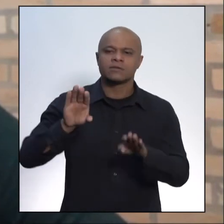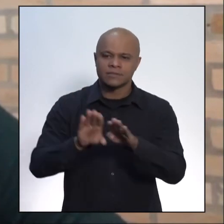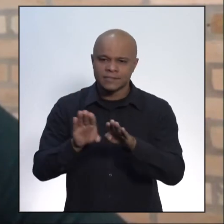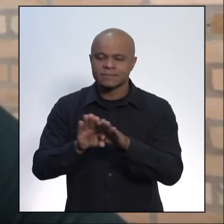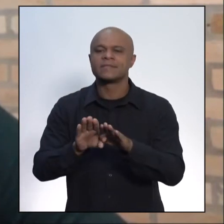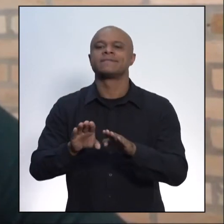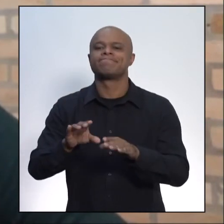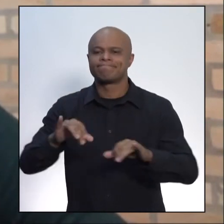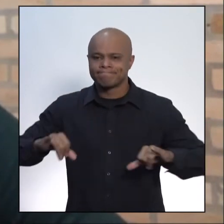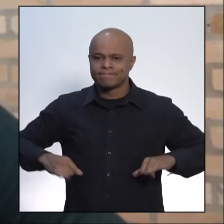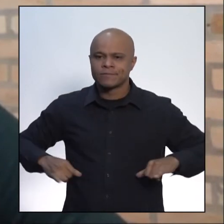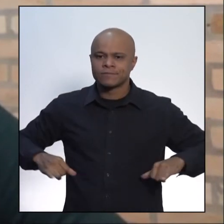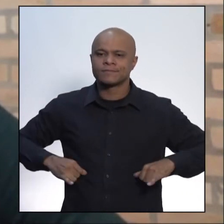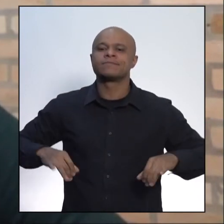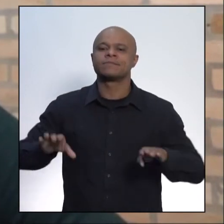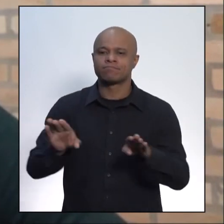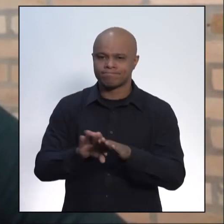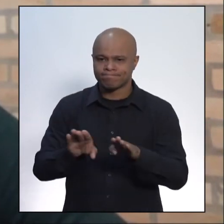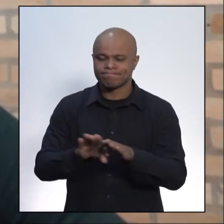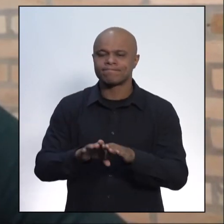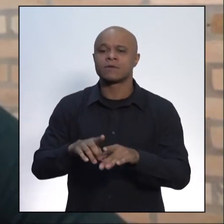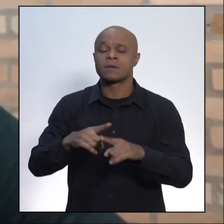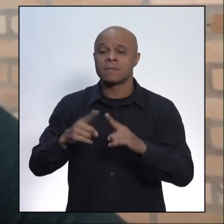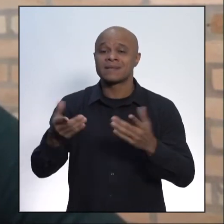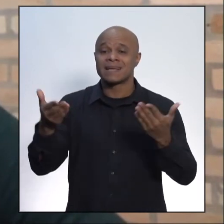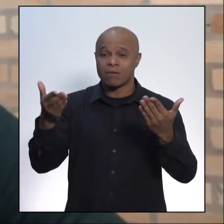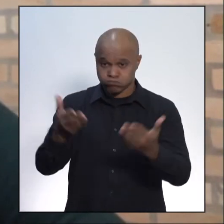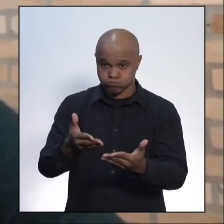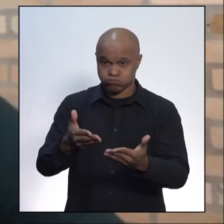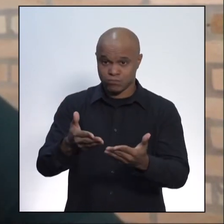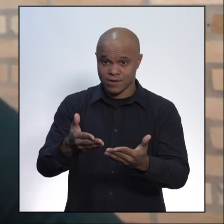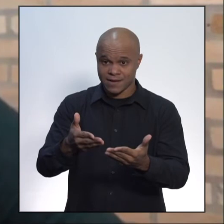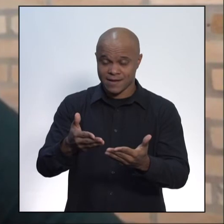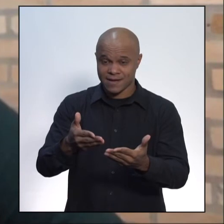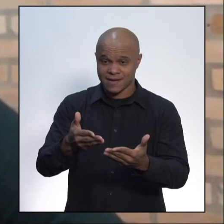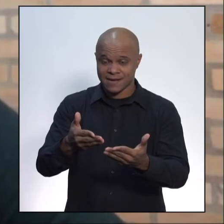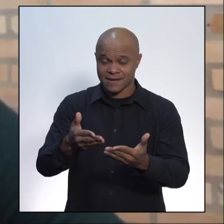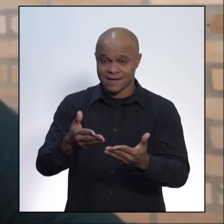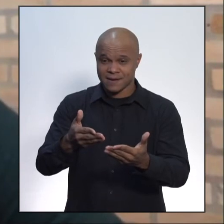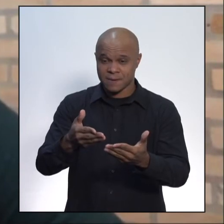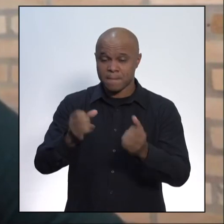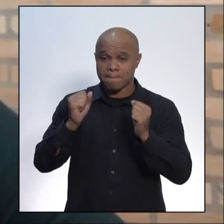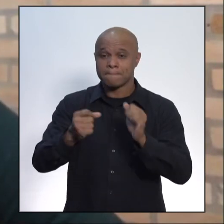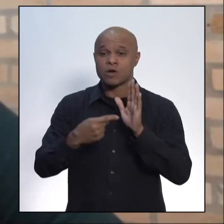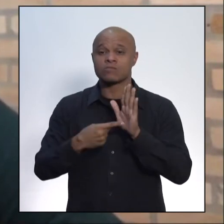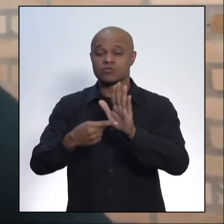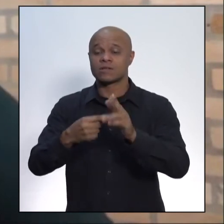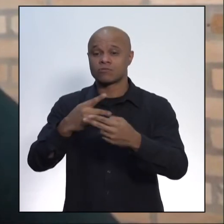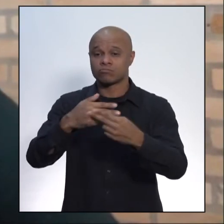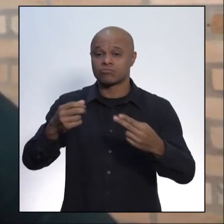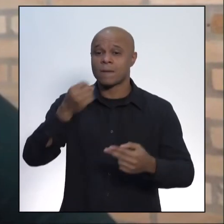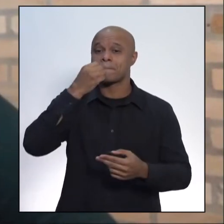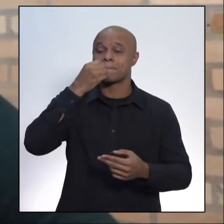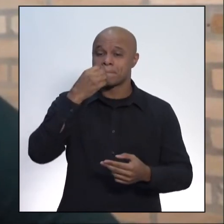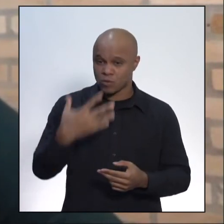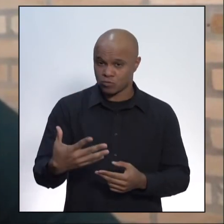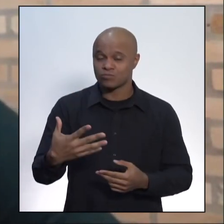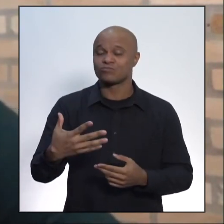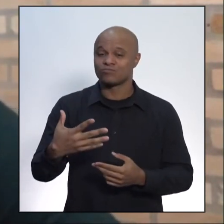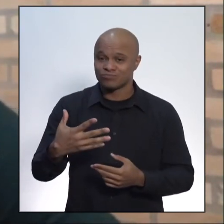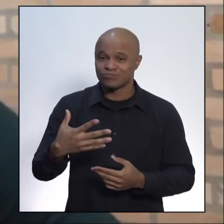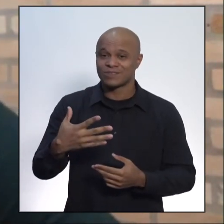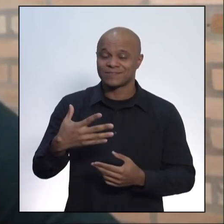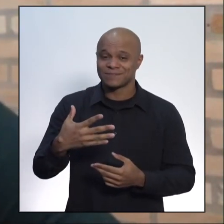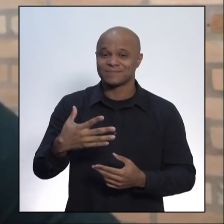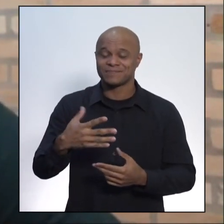nos últimos tempos, e acho que esse momento, talvez, o lado positivo de tantas coisas negativas que nós